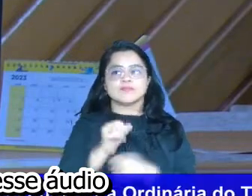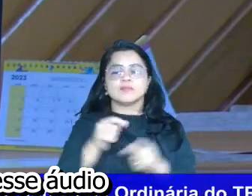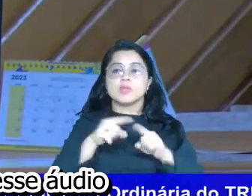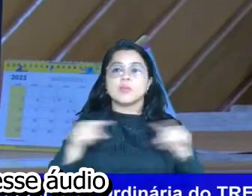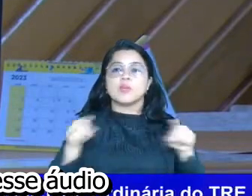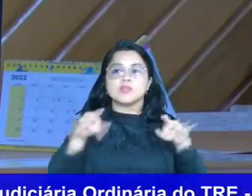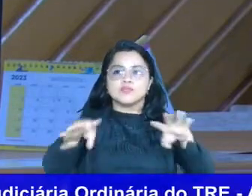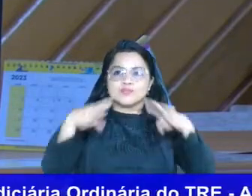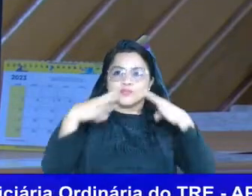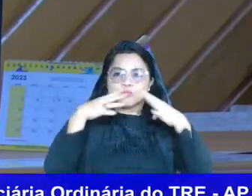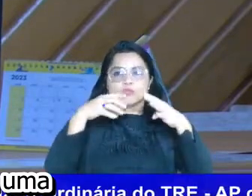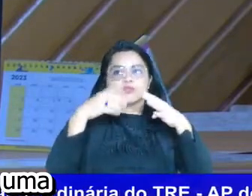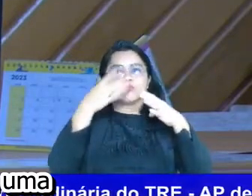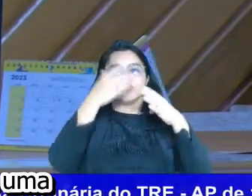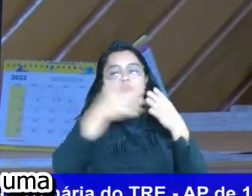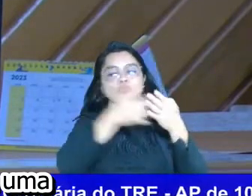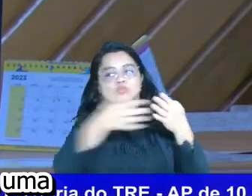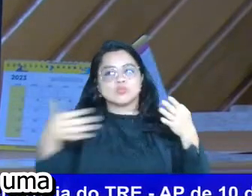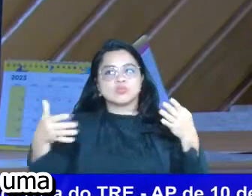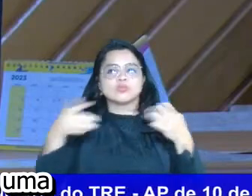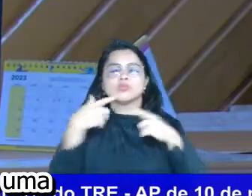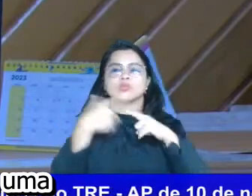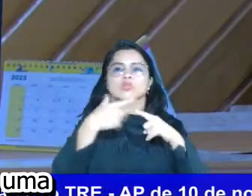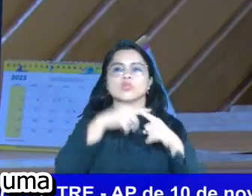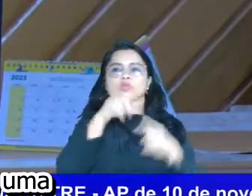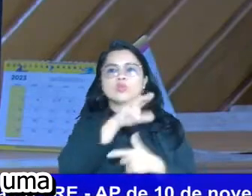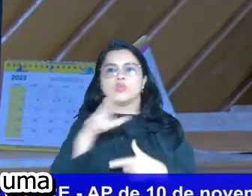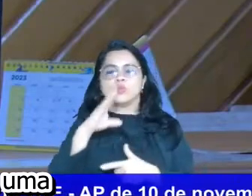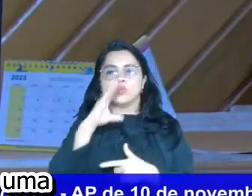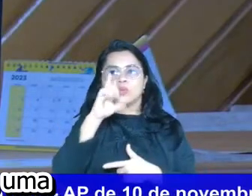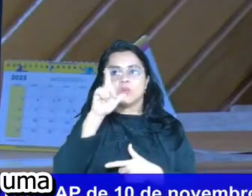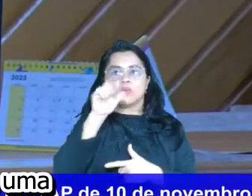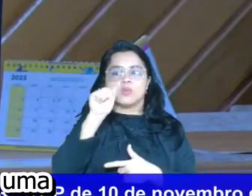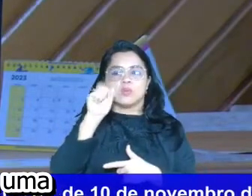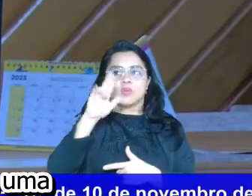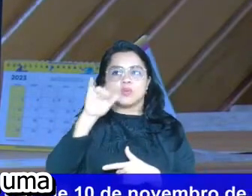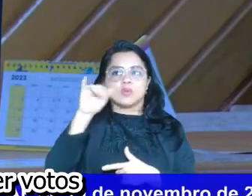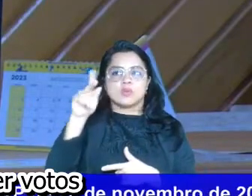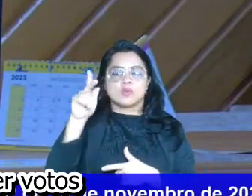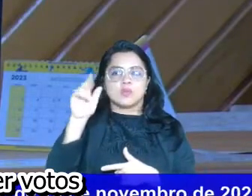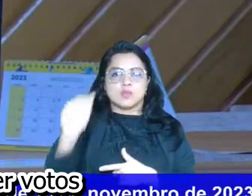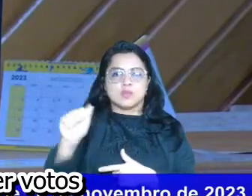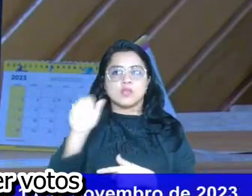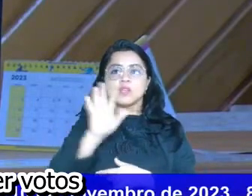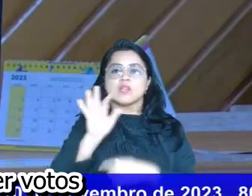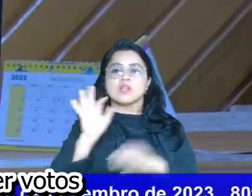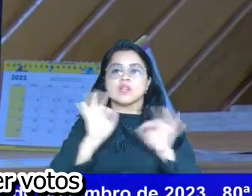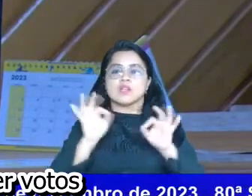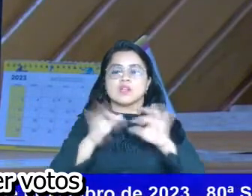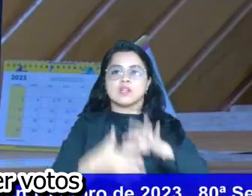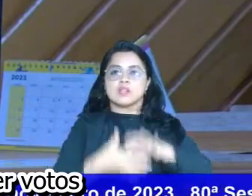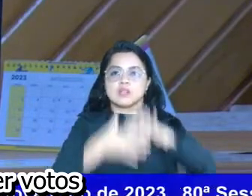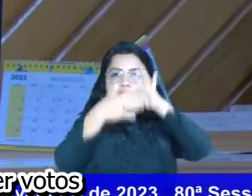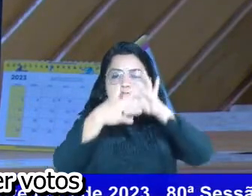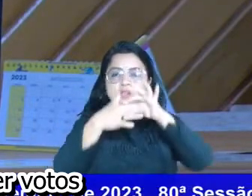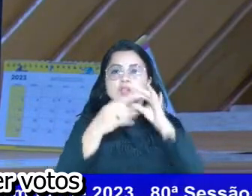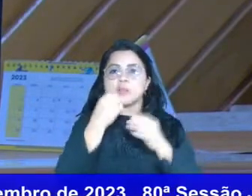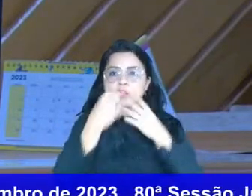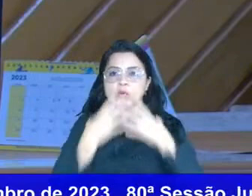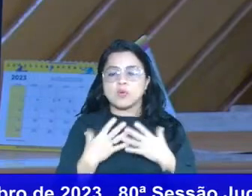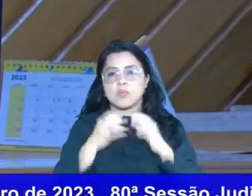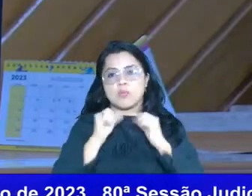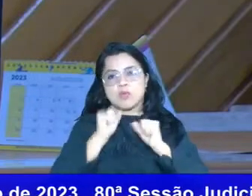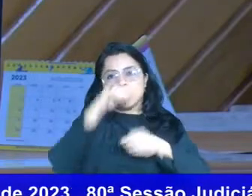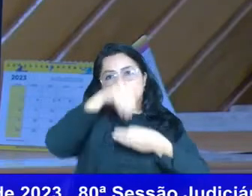atenção desse áudio a menção ao nome de Clarine, como que não é uma liderança, mas é uma referência boa que pode ter votos